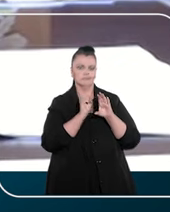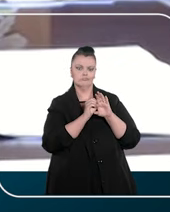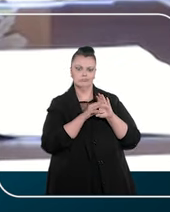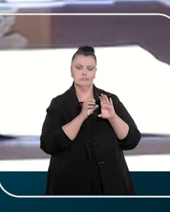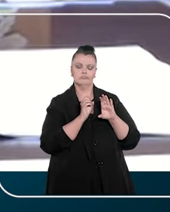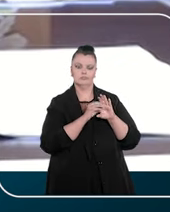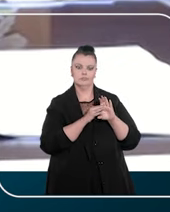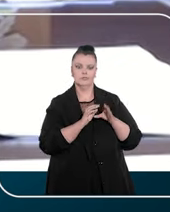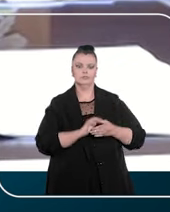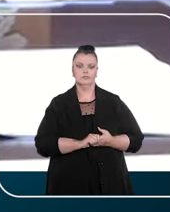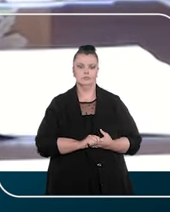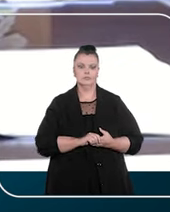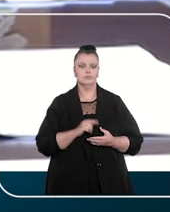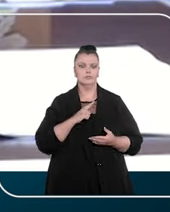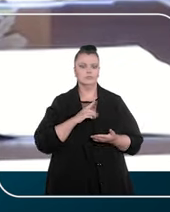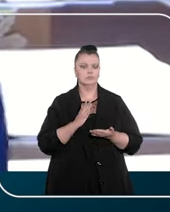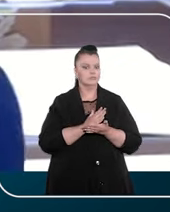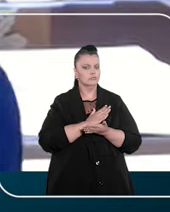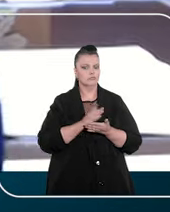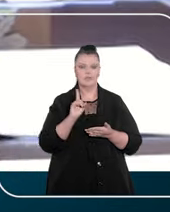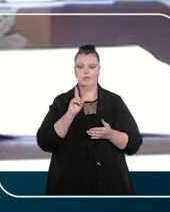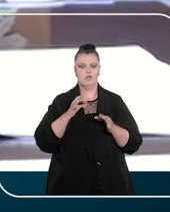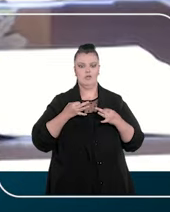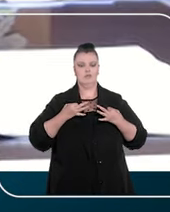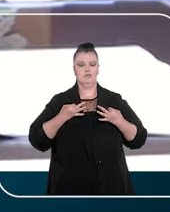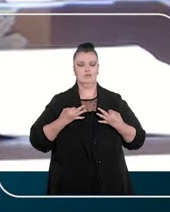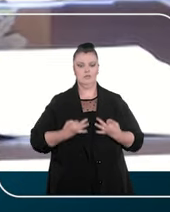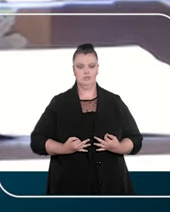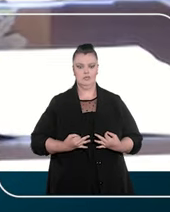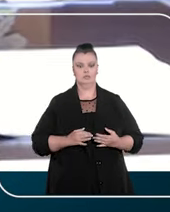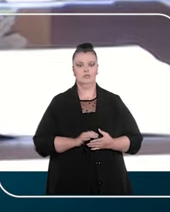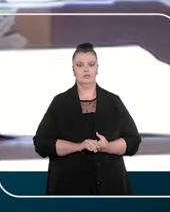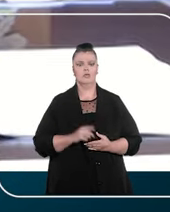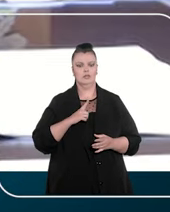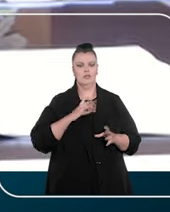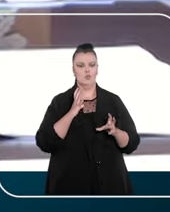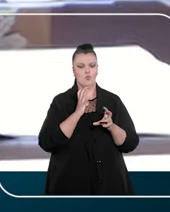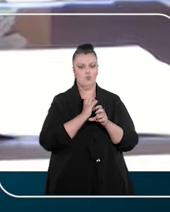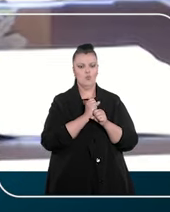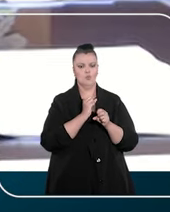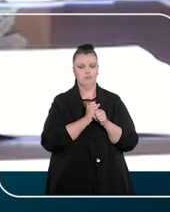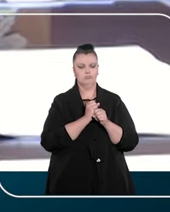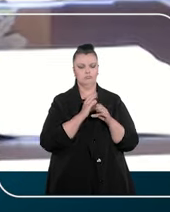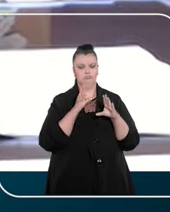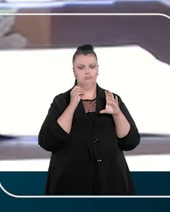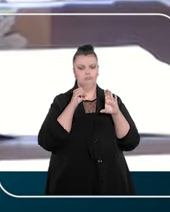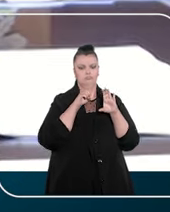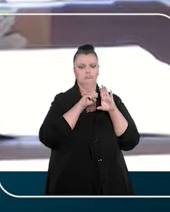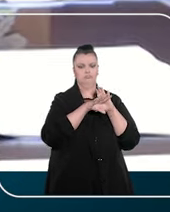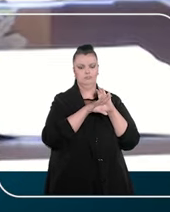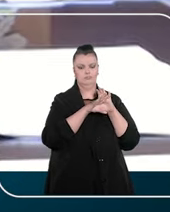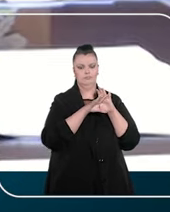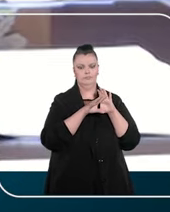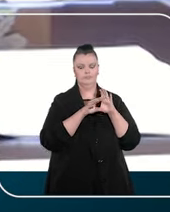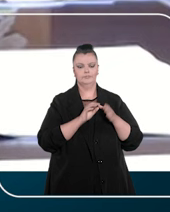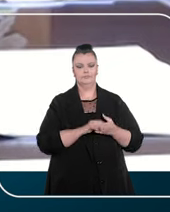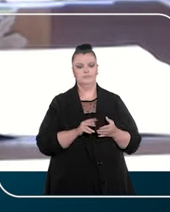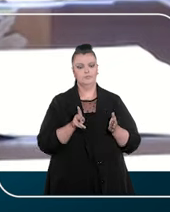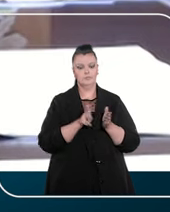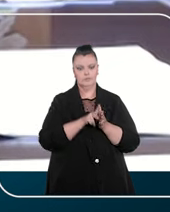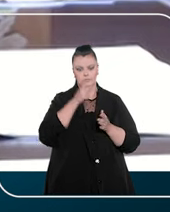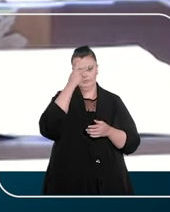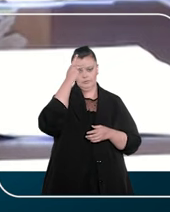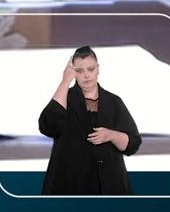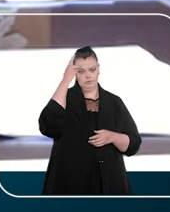tivesse certeza de que existia conta poupança para naquele consumidor. E nós